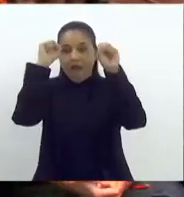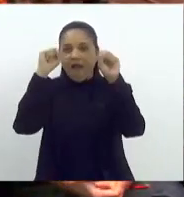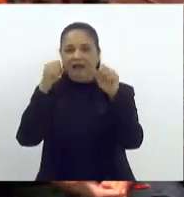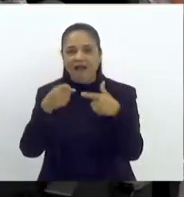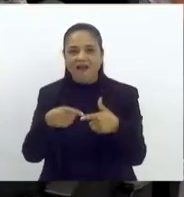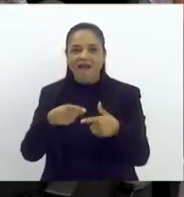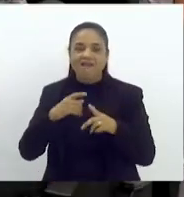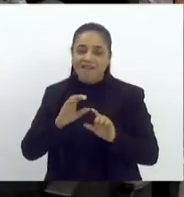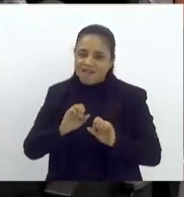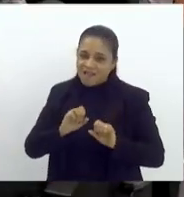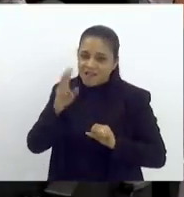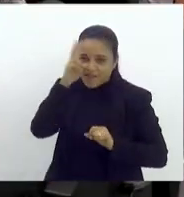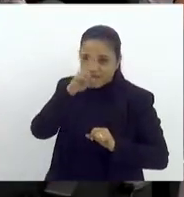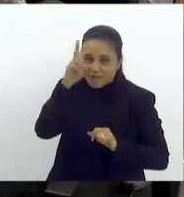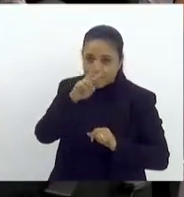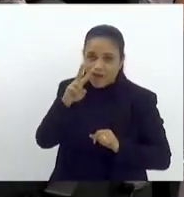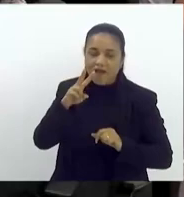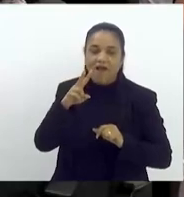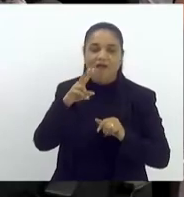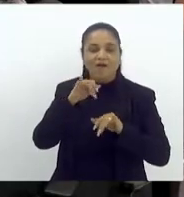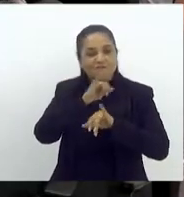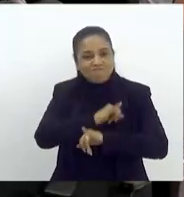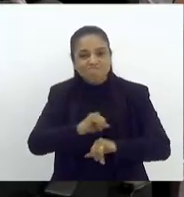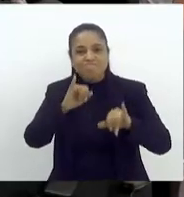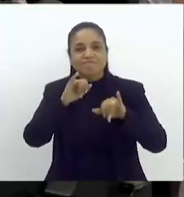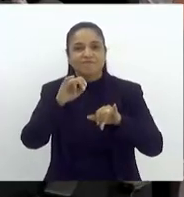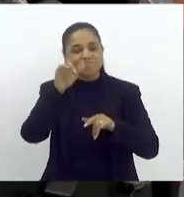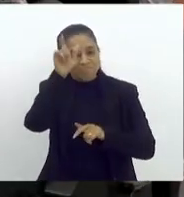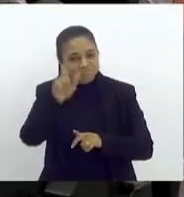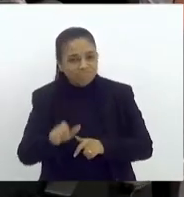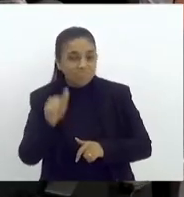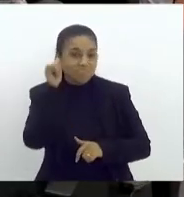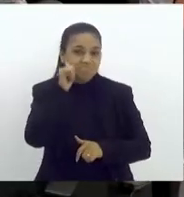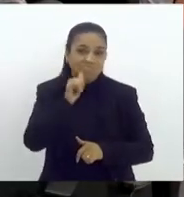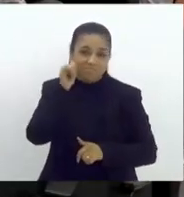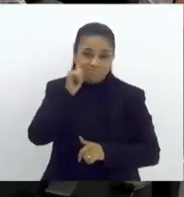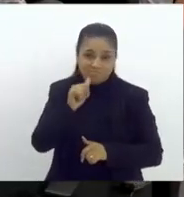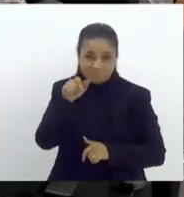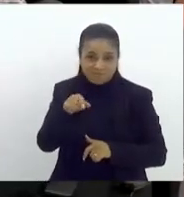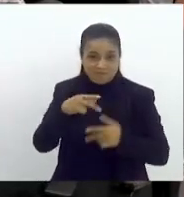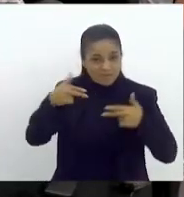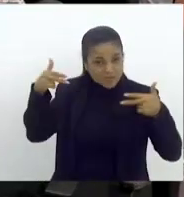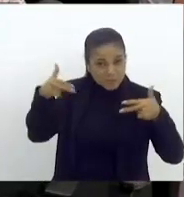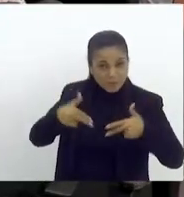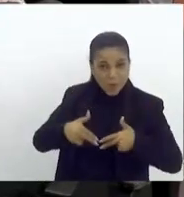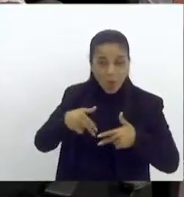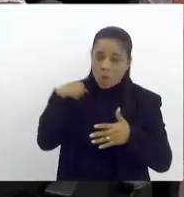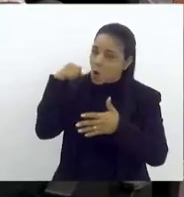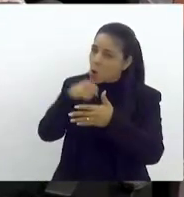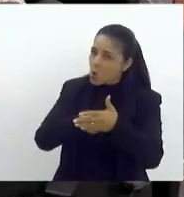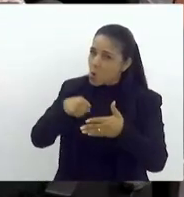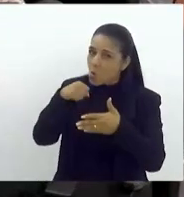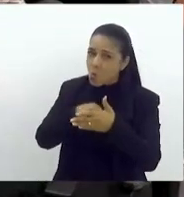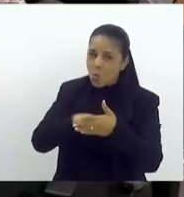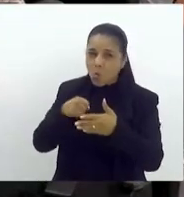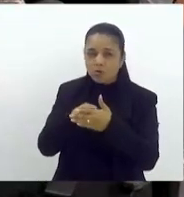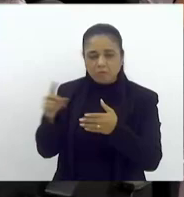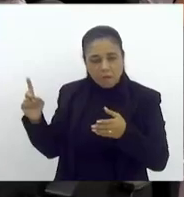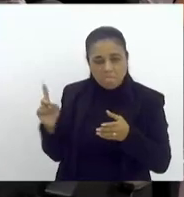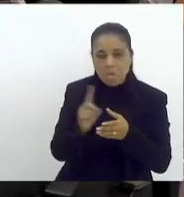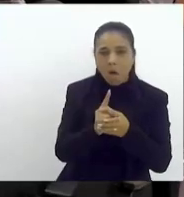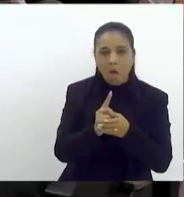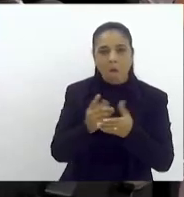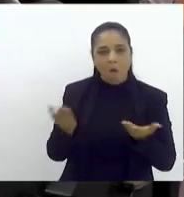e reforçar o recorte feminino no hip hop que foi uma luta pra gente estar aqui hoje